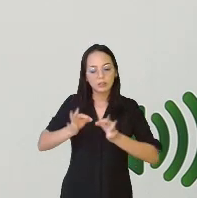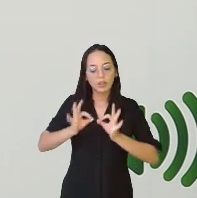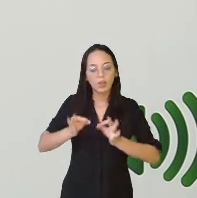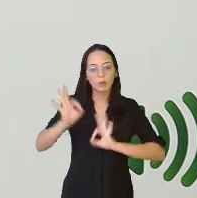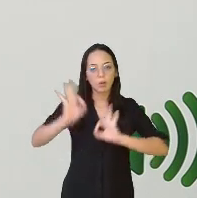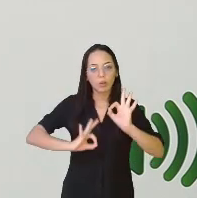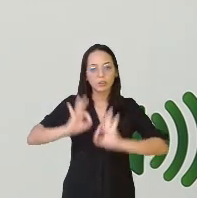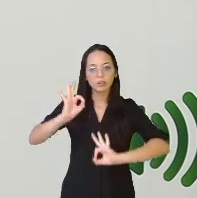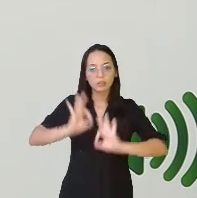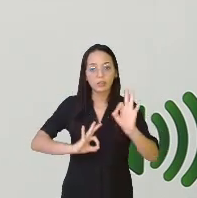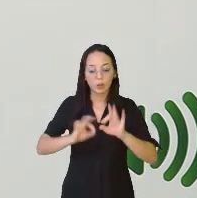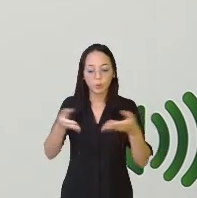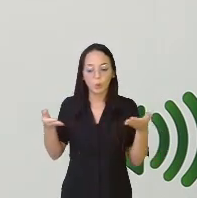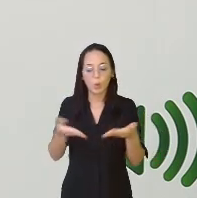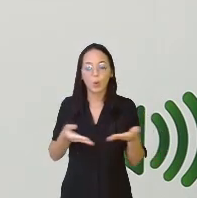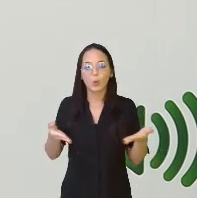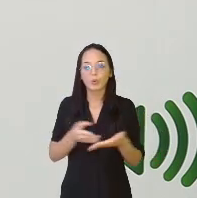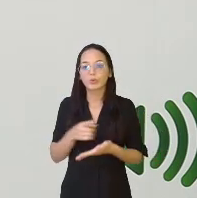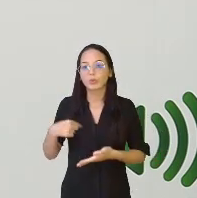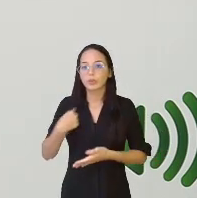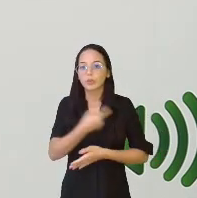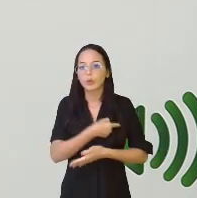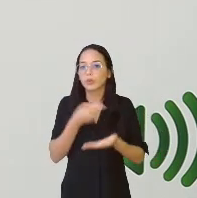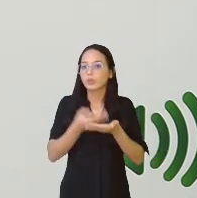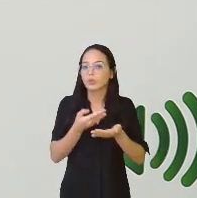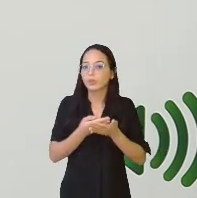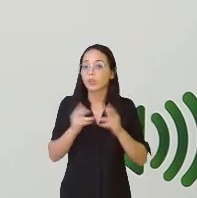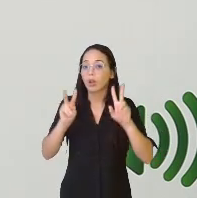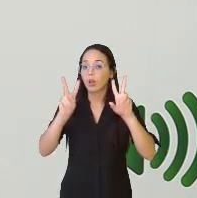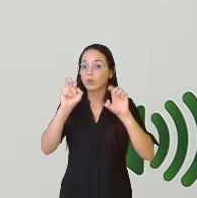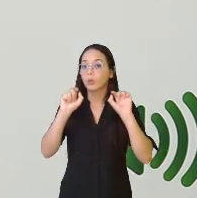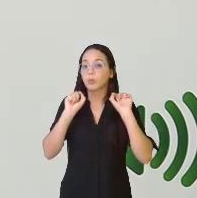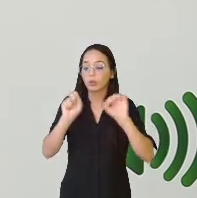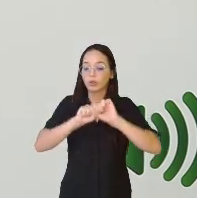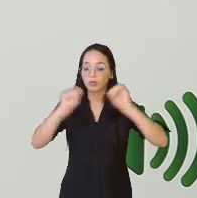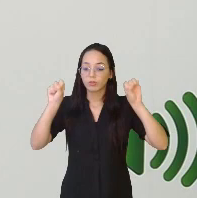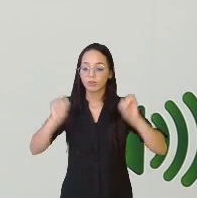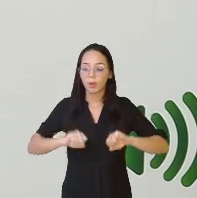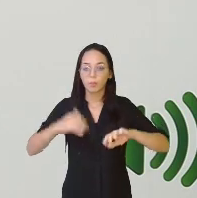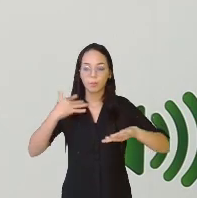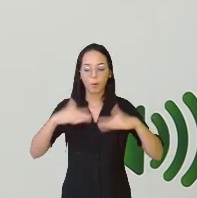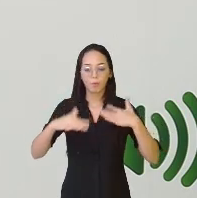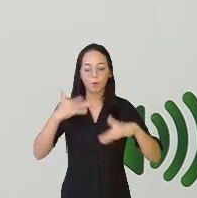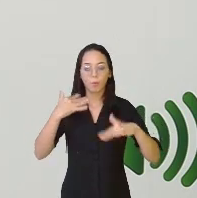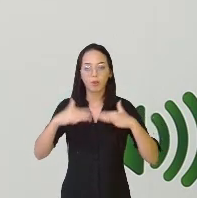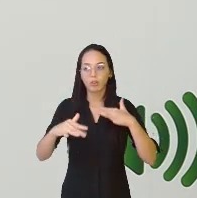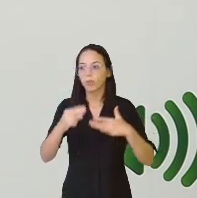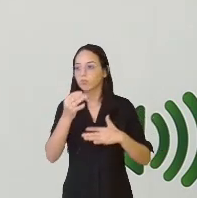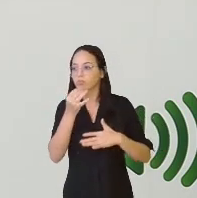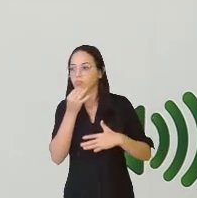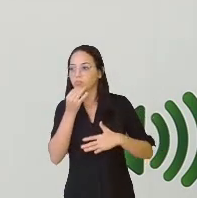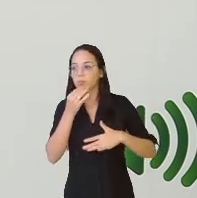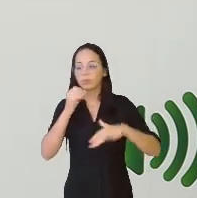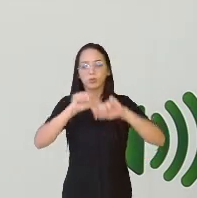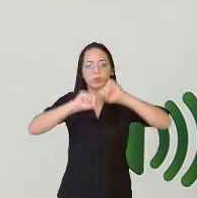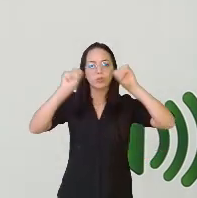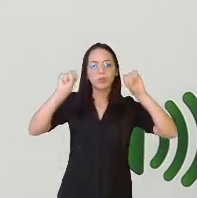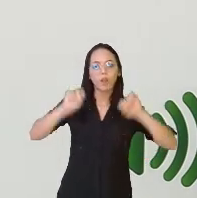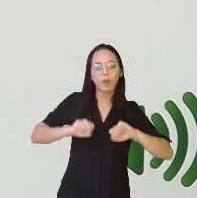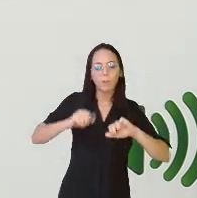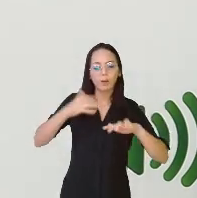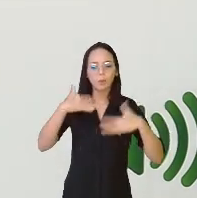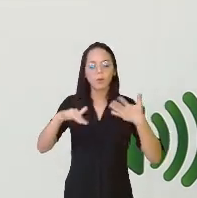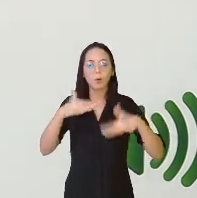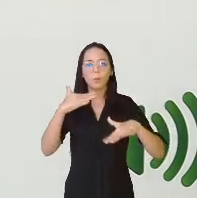funcionamento. Hoje a gente vai falar sobre o sistema locomotor. E quando eu falo de sistema locomotor, eu